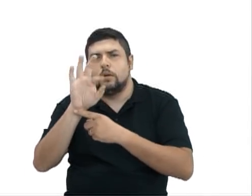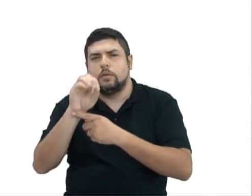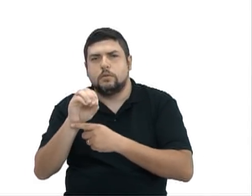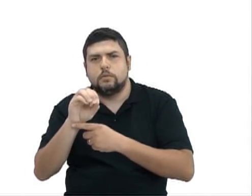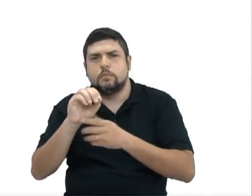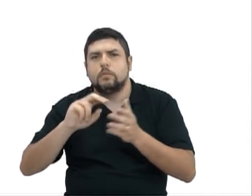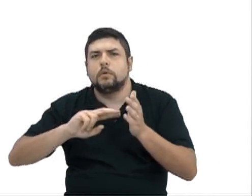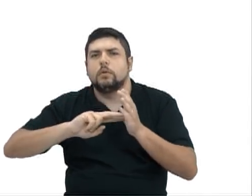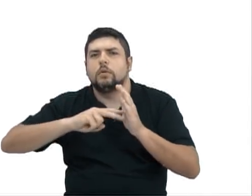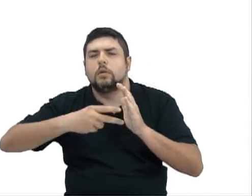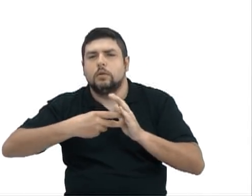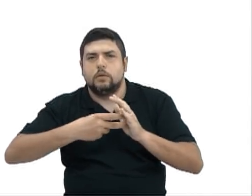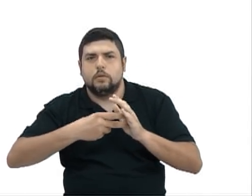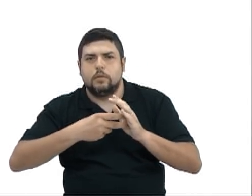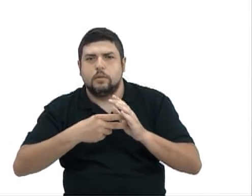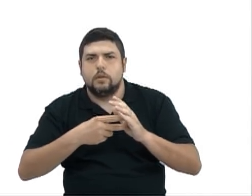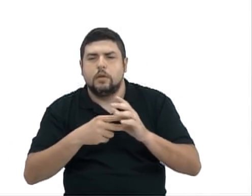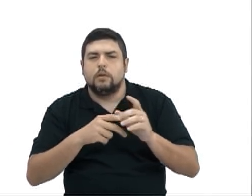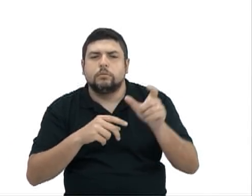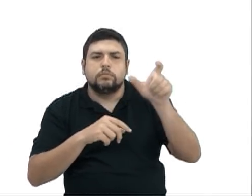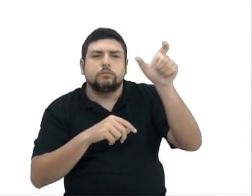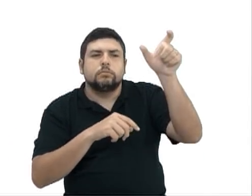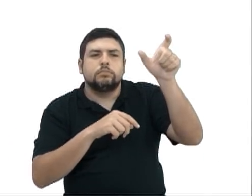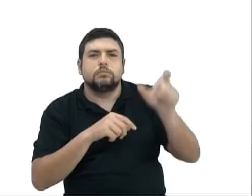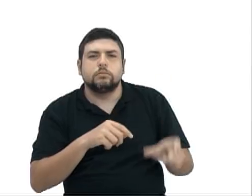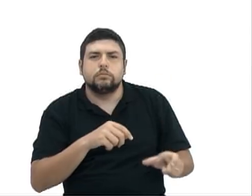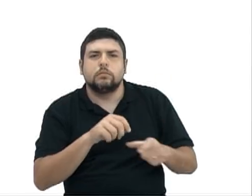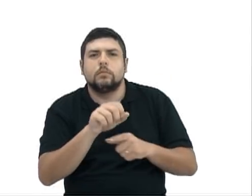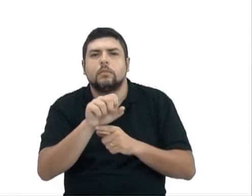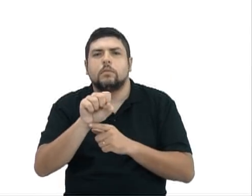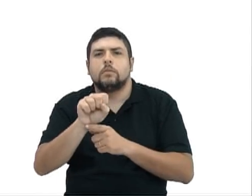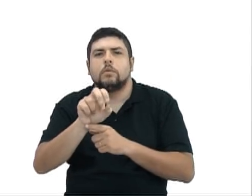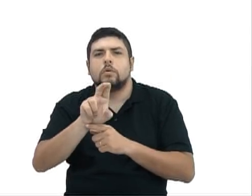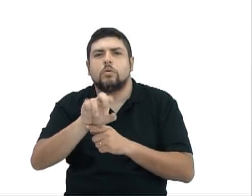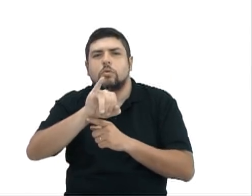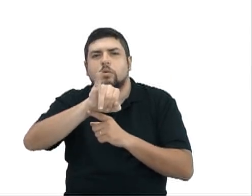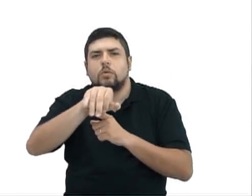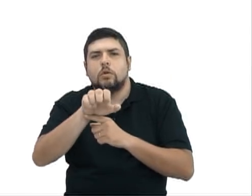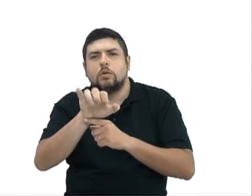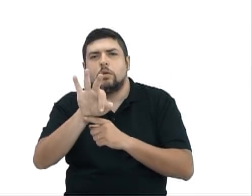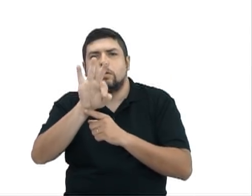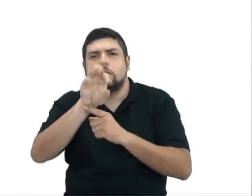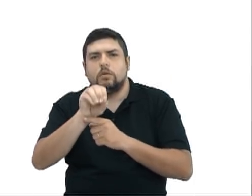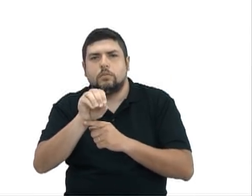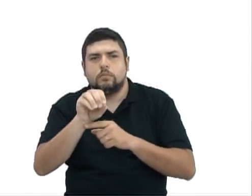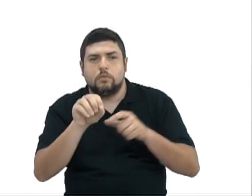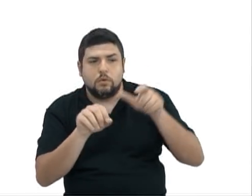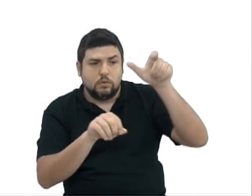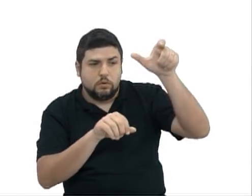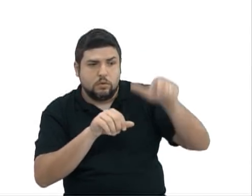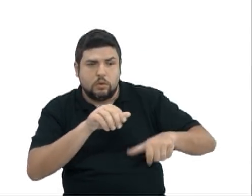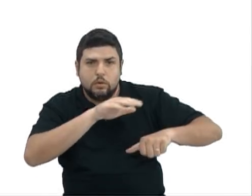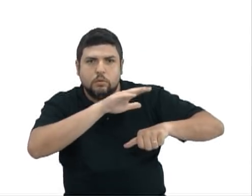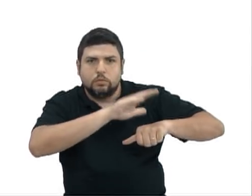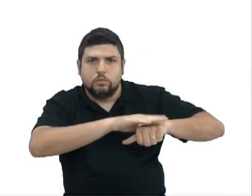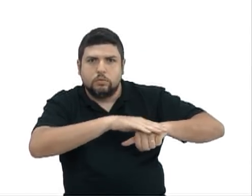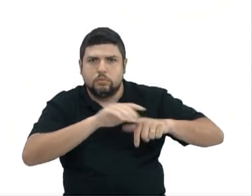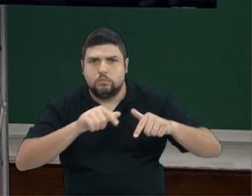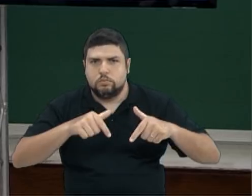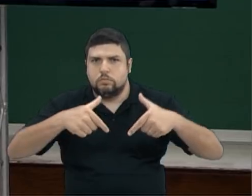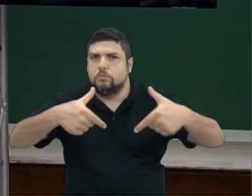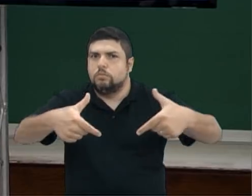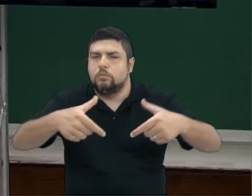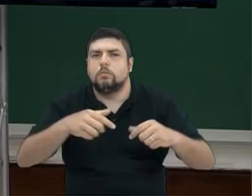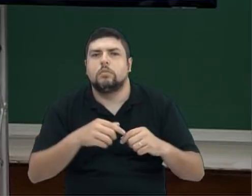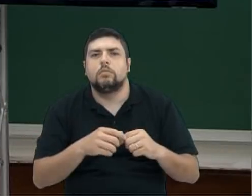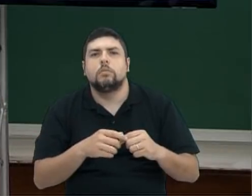sujeito. De um jeito mais simples, eles fazem a ação. Quando que eu utilizo? Quando eles estão na função